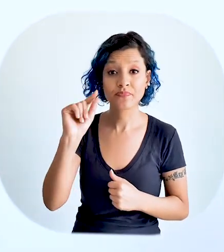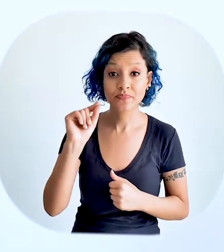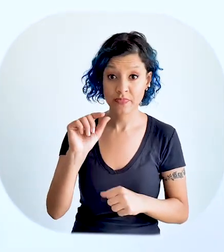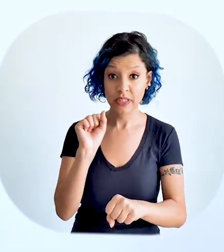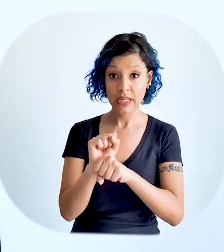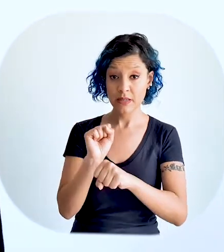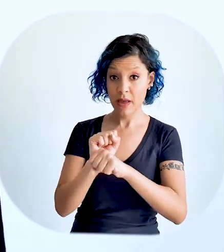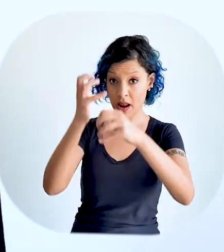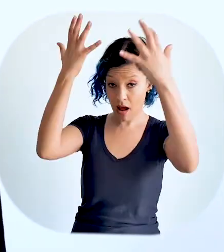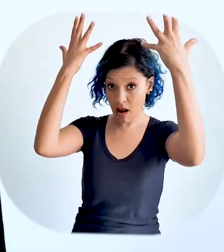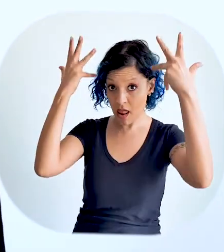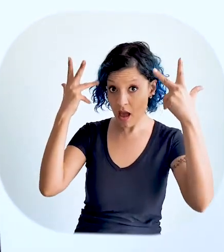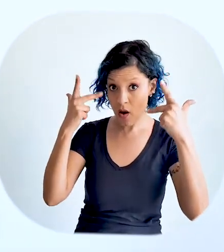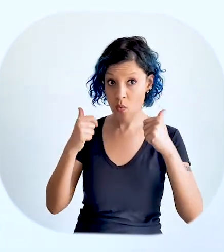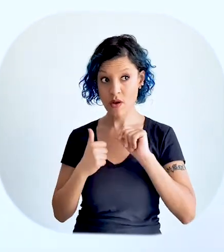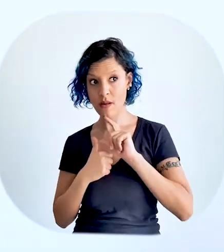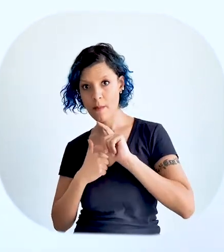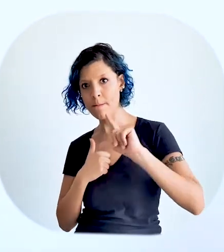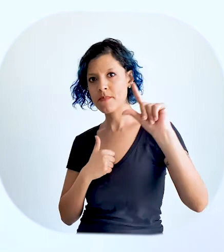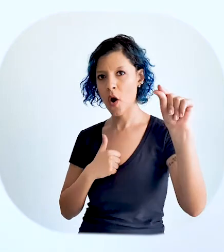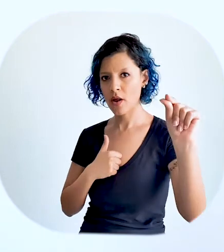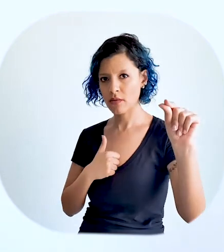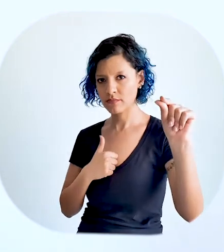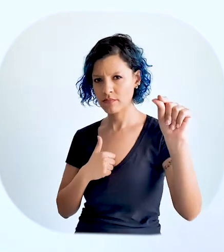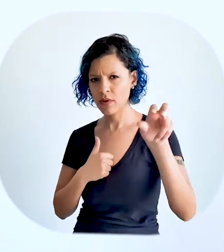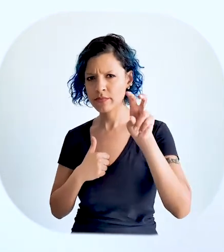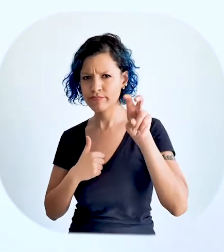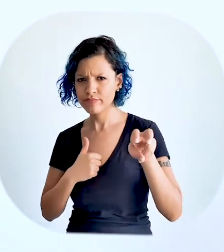ir embora e perseguir ele de longe.